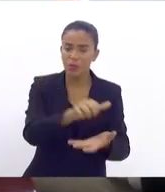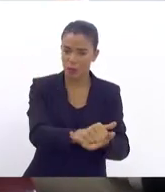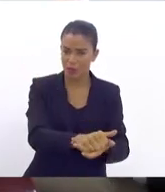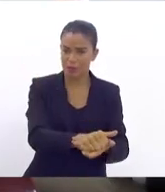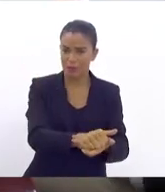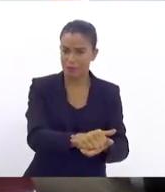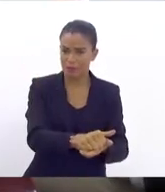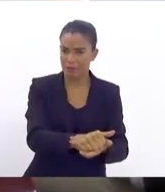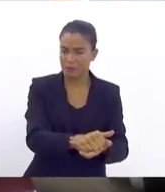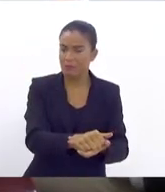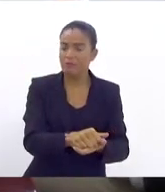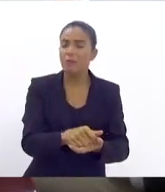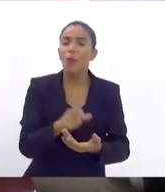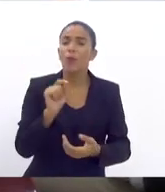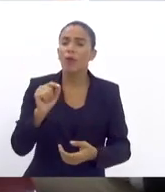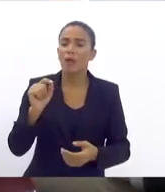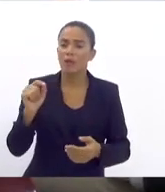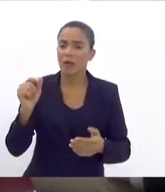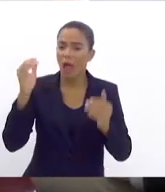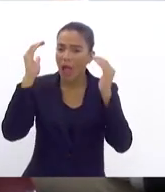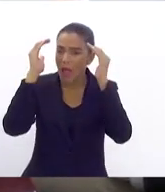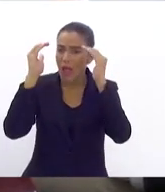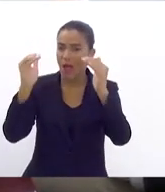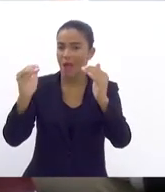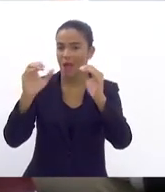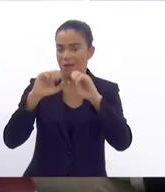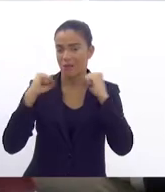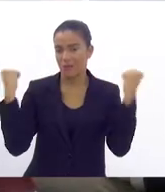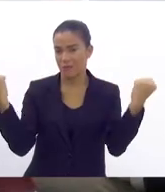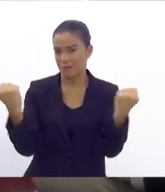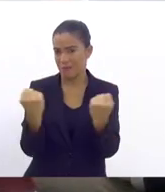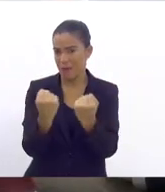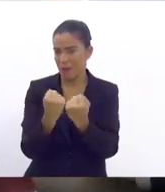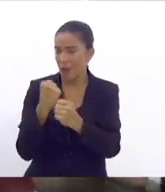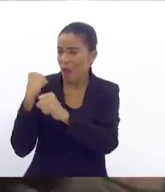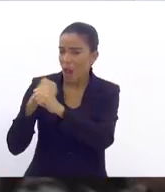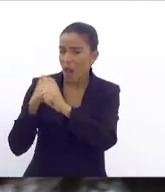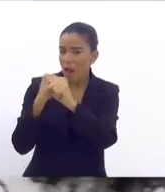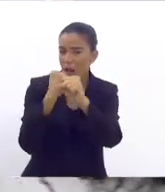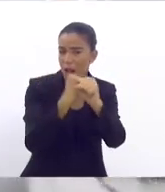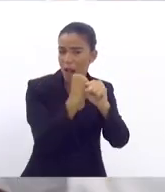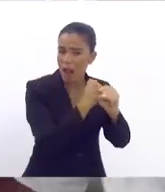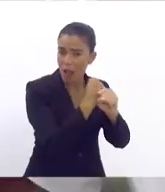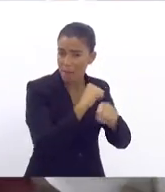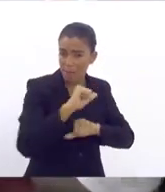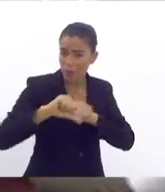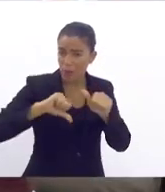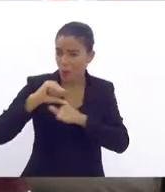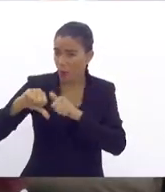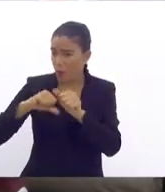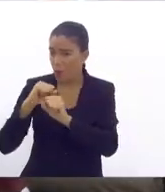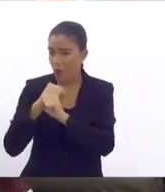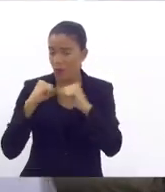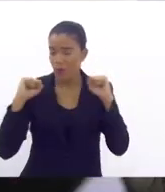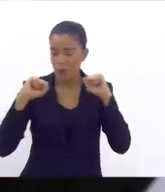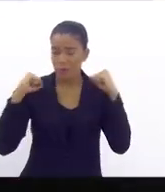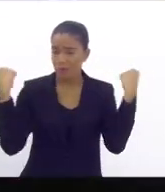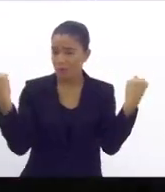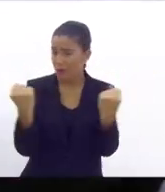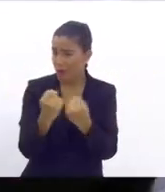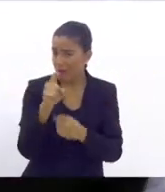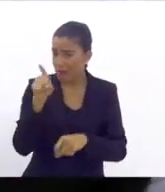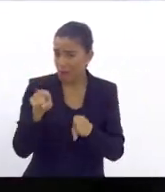a cobertura do Maracanã e mexeu no Maracanã inteiro. E era um bem